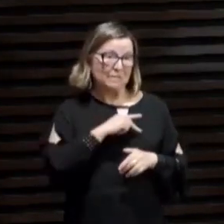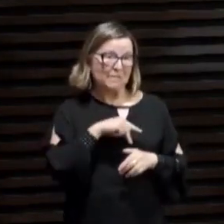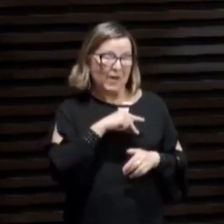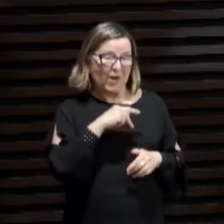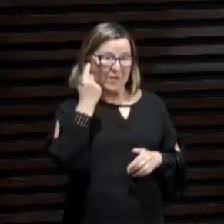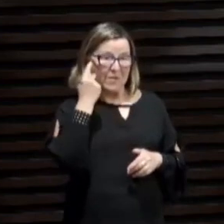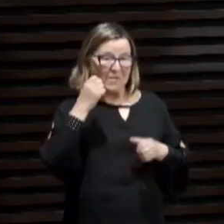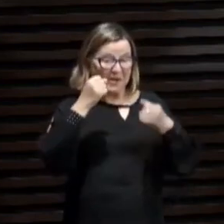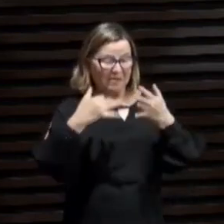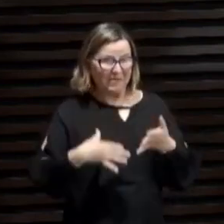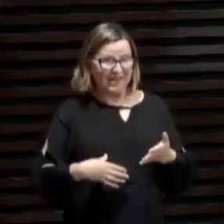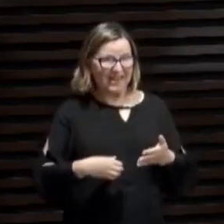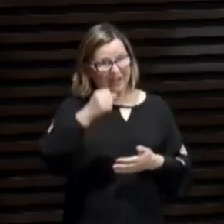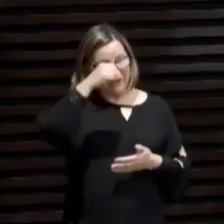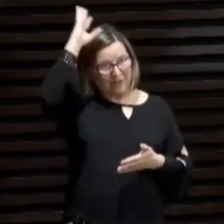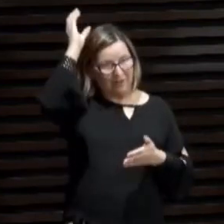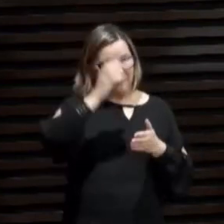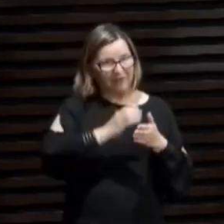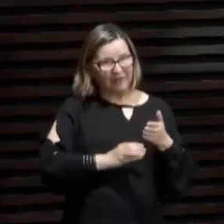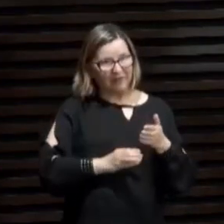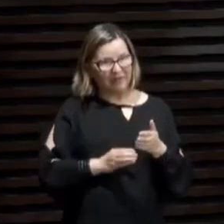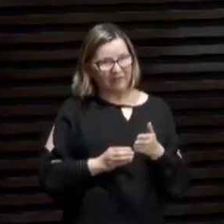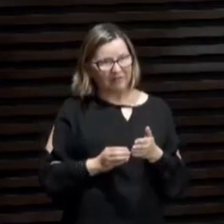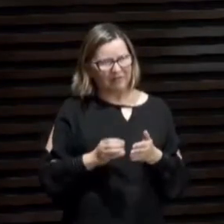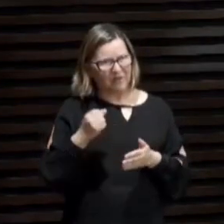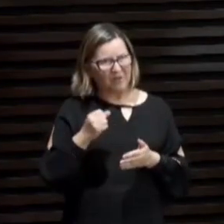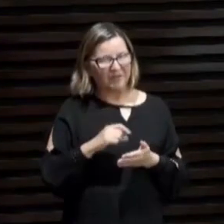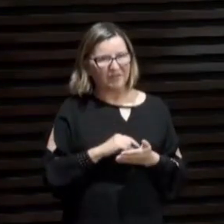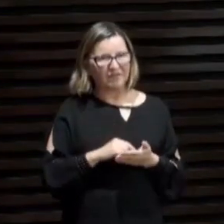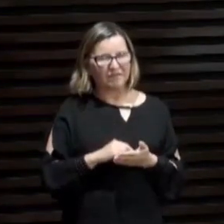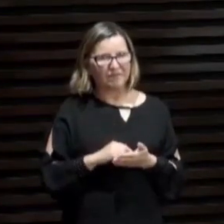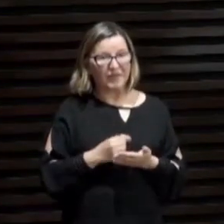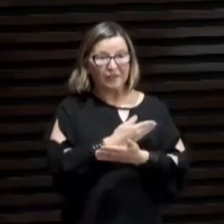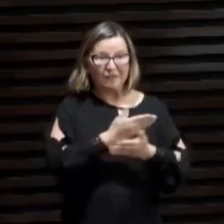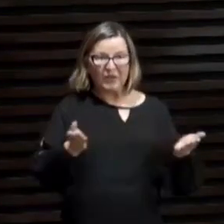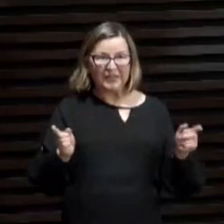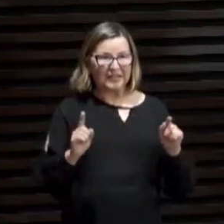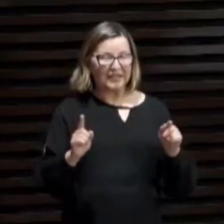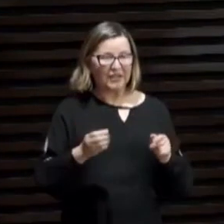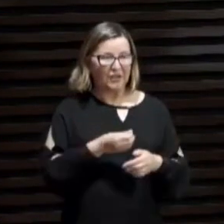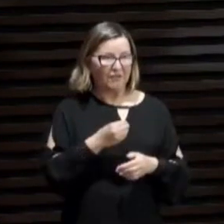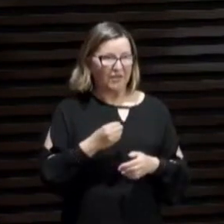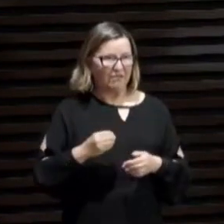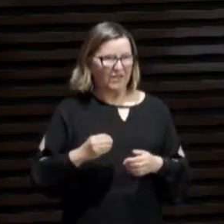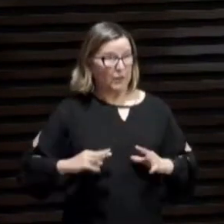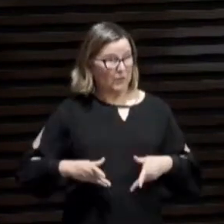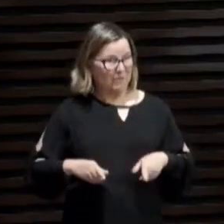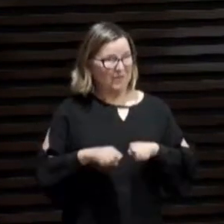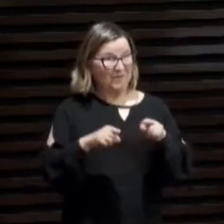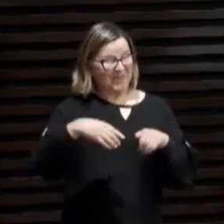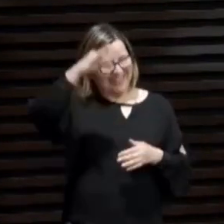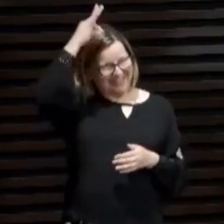capítulo 8, versículo 9. O que diz aí? Vós, porém, não estáis na carne, mas no